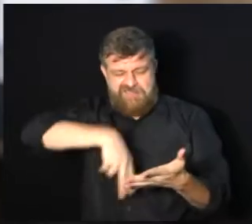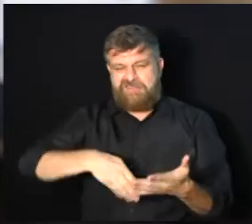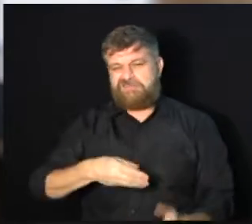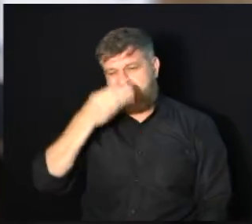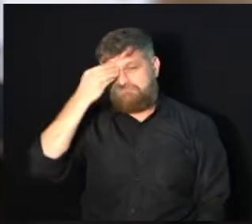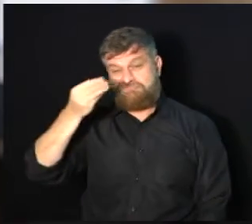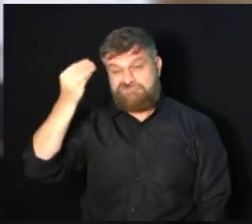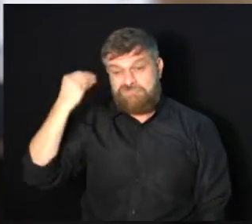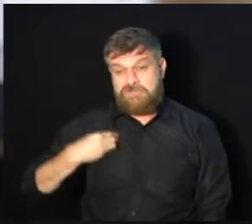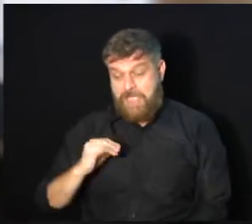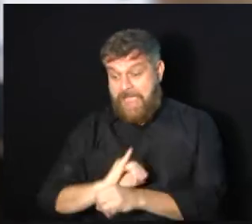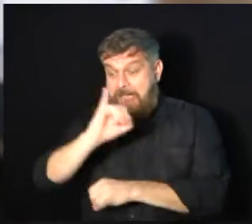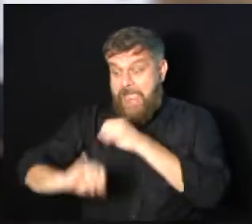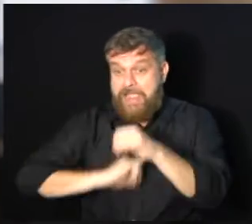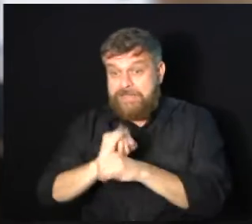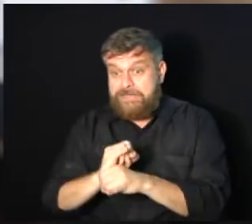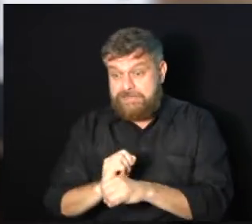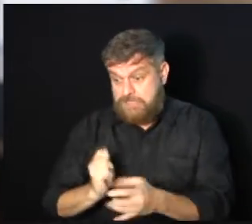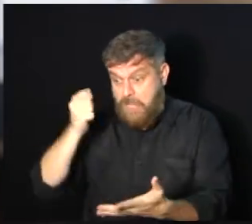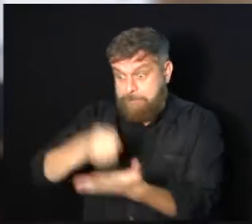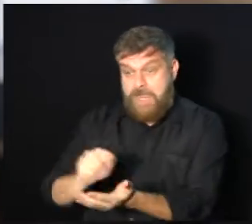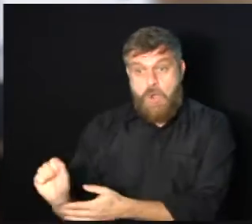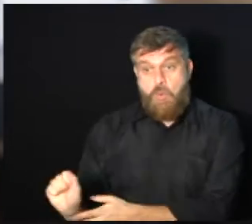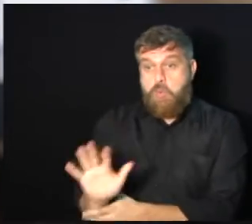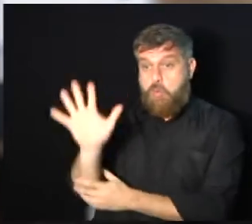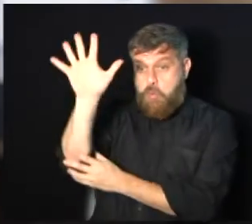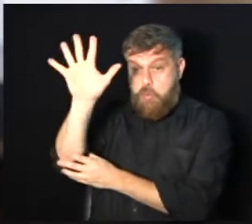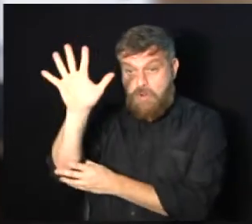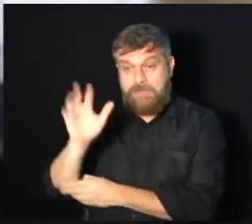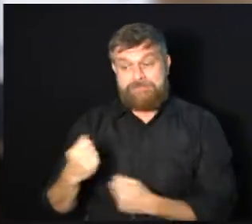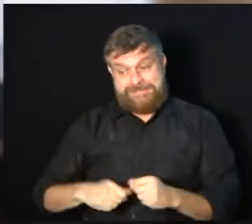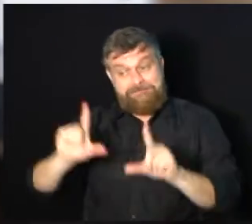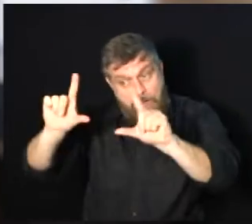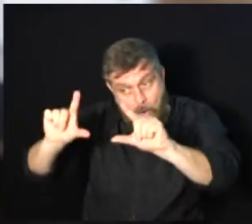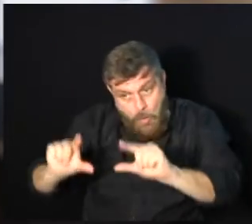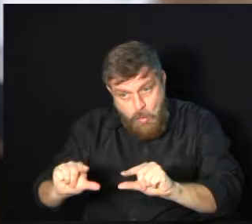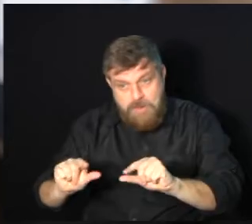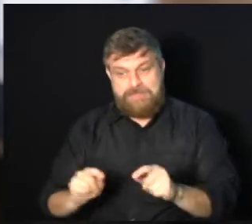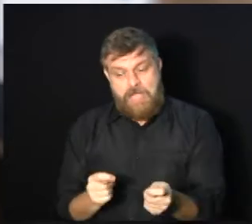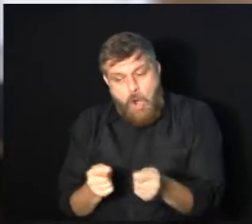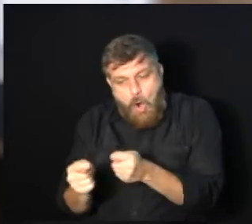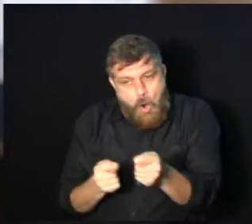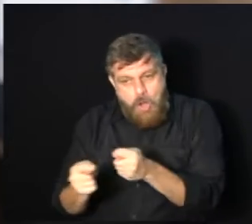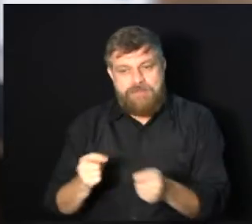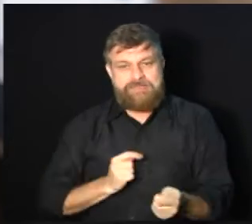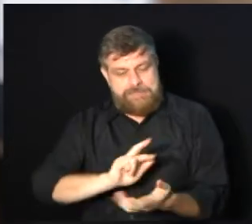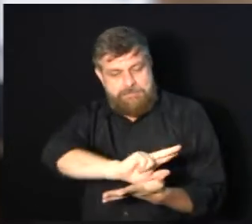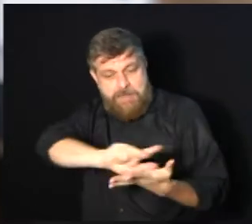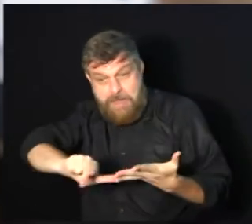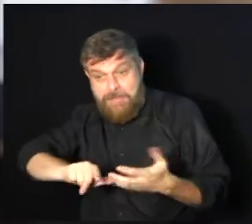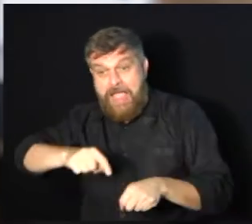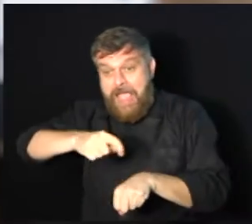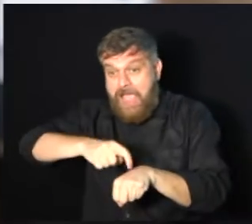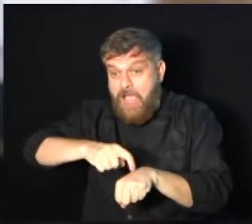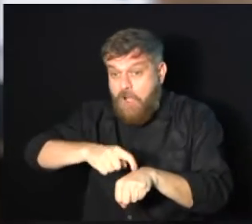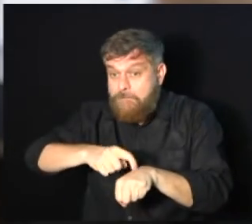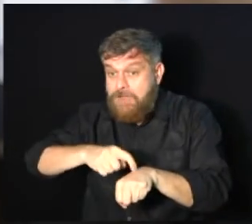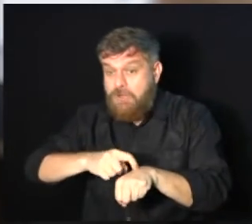que está muito alta e poderia fazer um ajuste no pacote, e entre tantas outras coisas. Então, é um momento